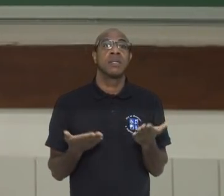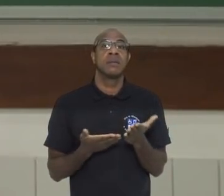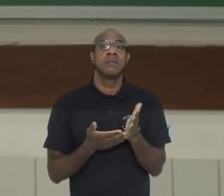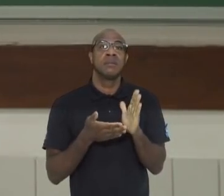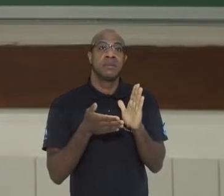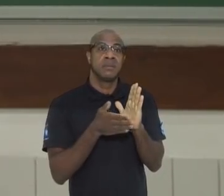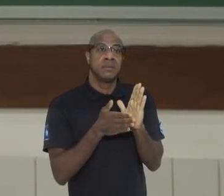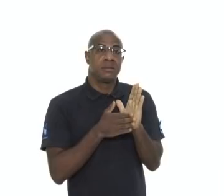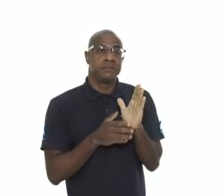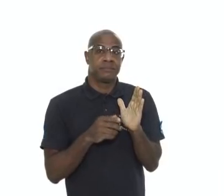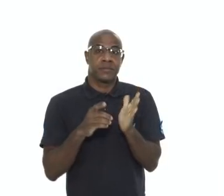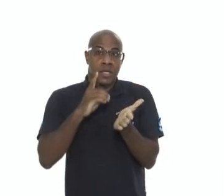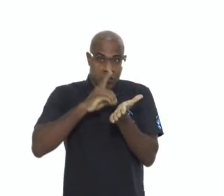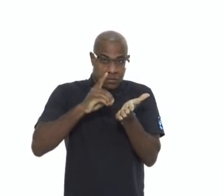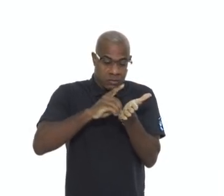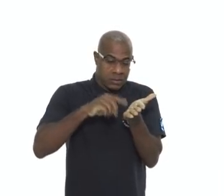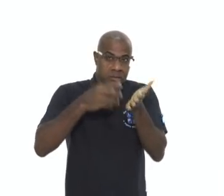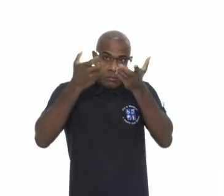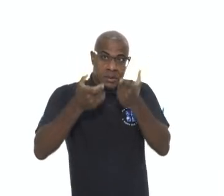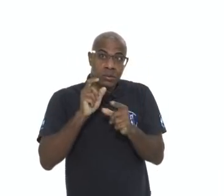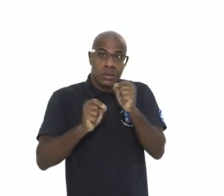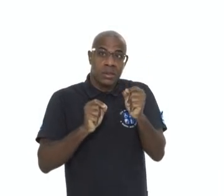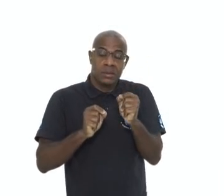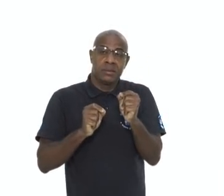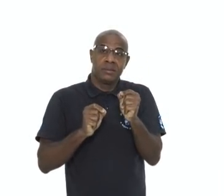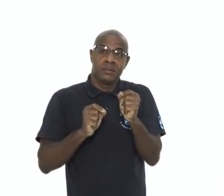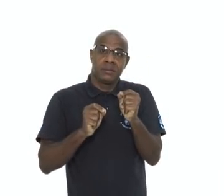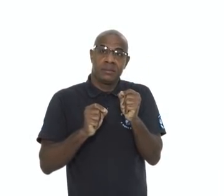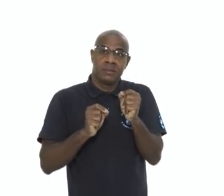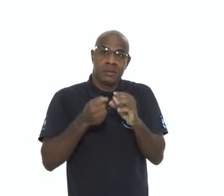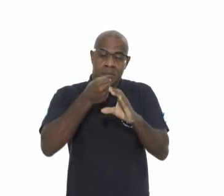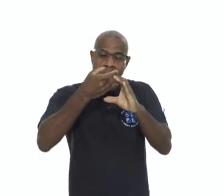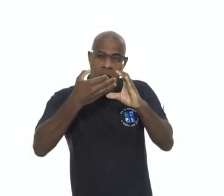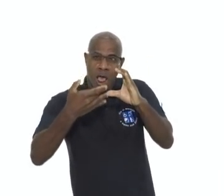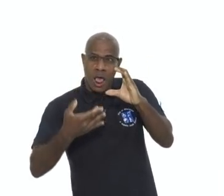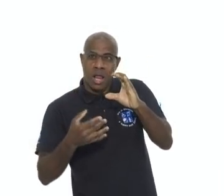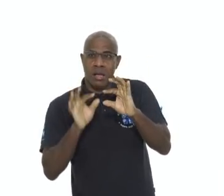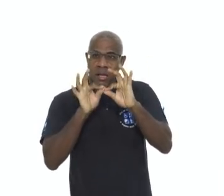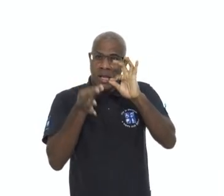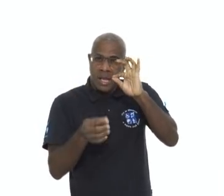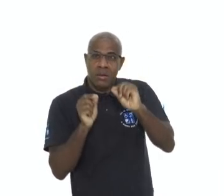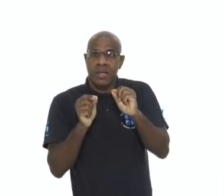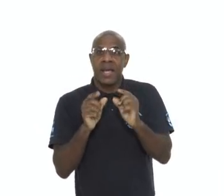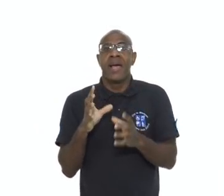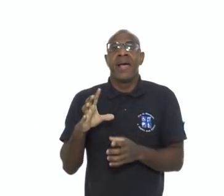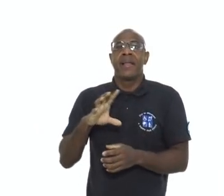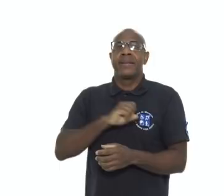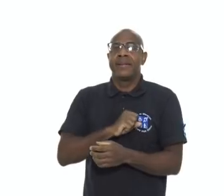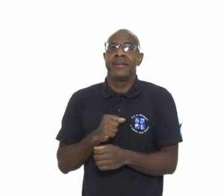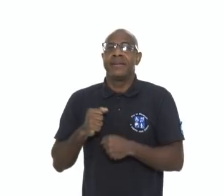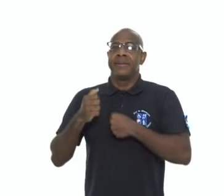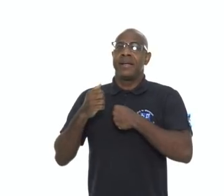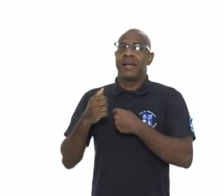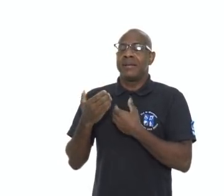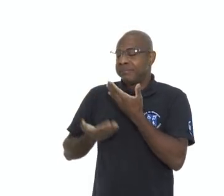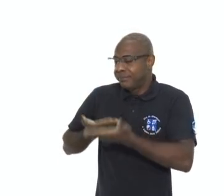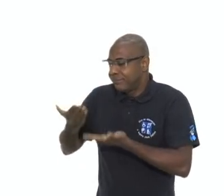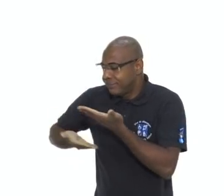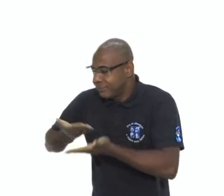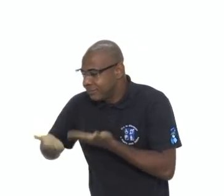Então, segundo esse dicionário, uma das definições de cativar é ganhar a simpatia, a